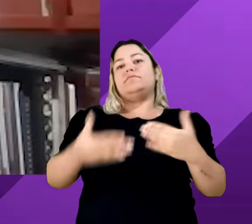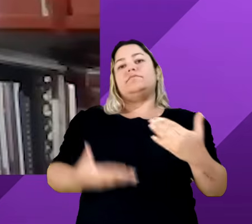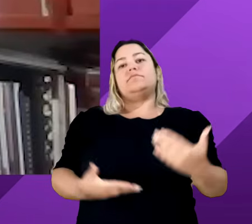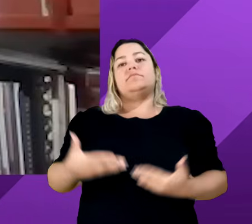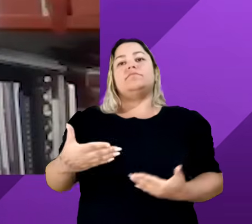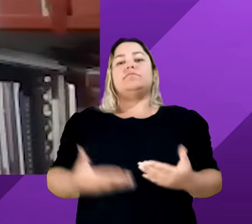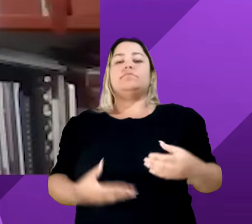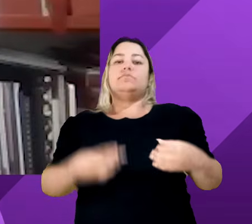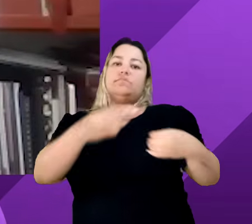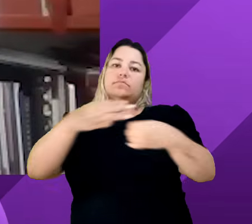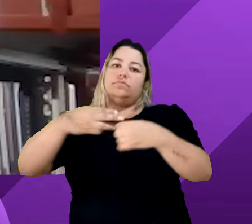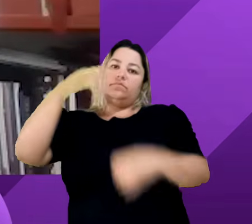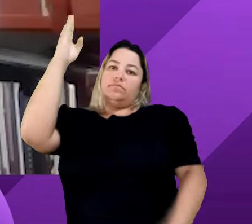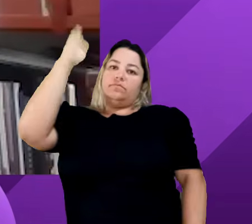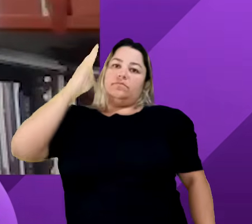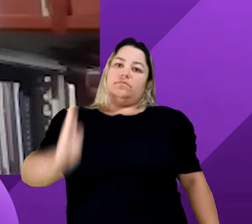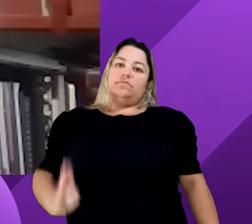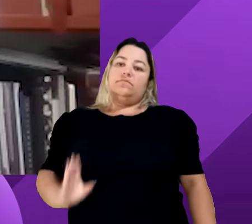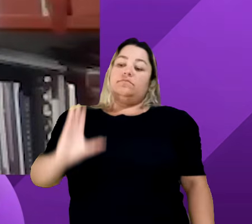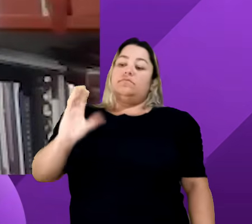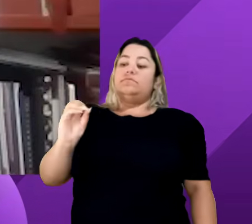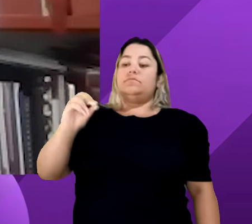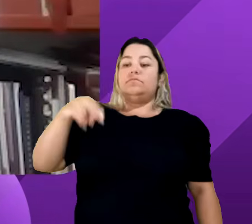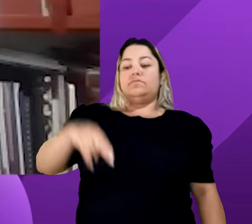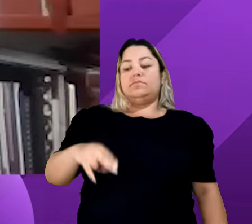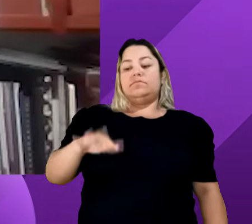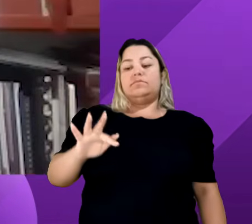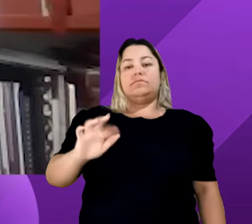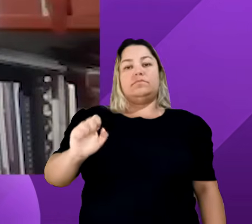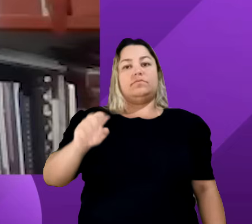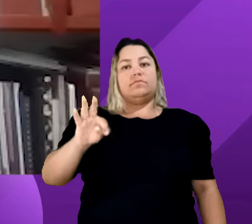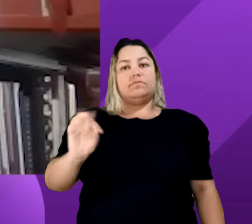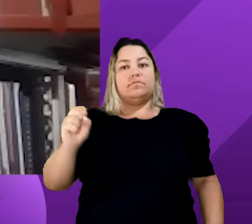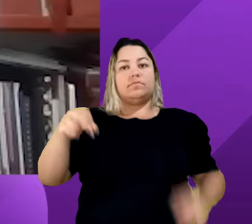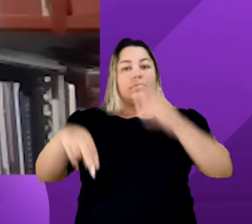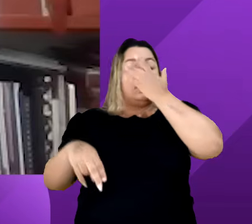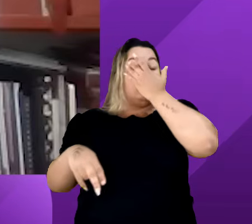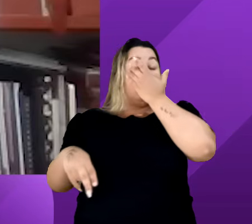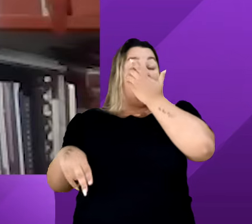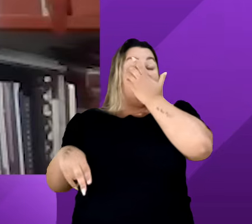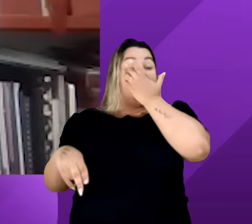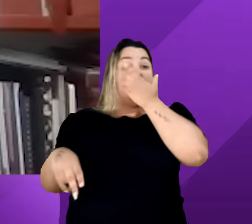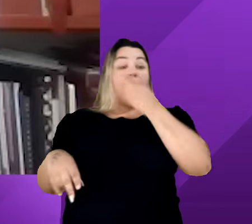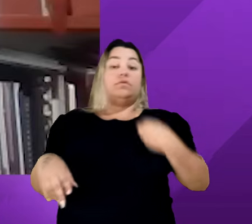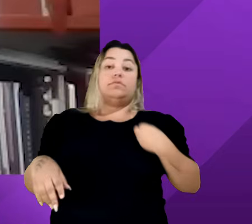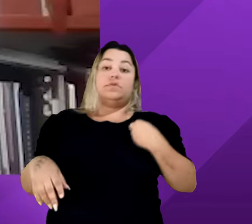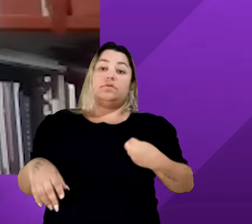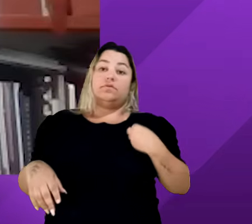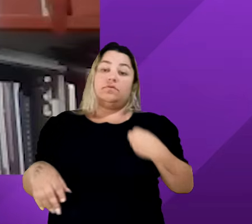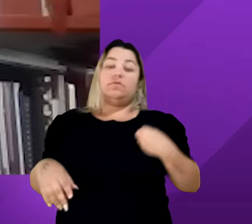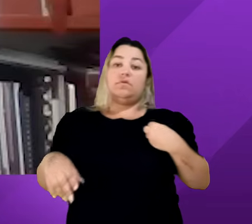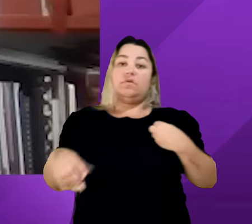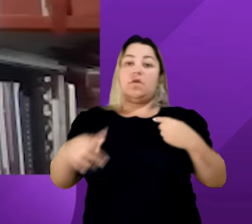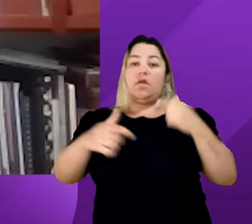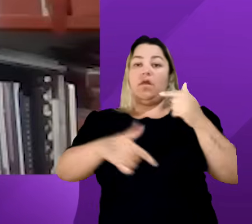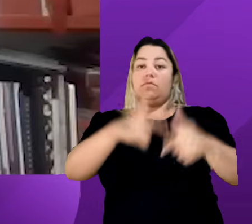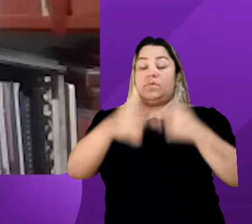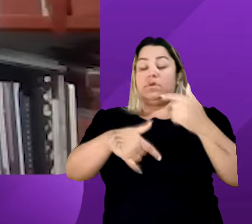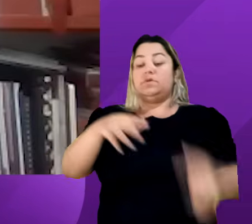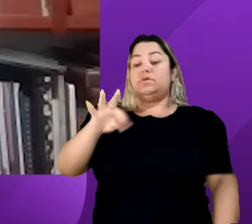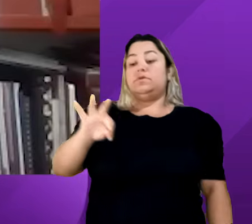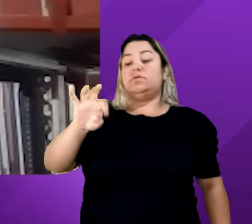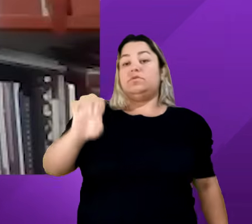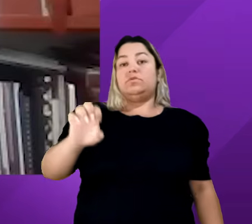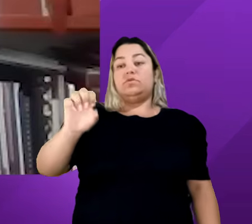a Confetam, onde eu também ocupei o cargo de tesoureira e em seguida de